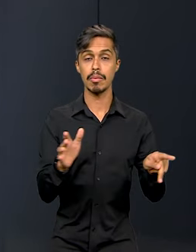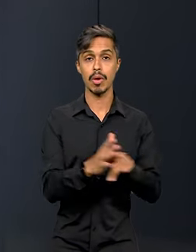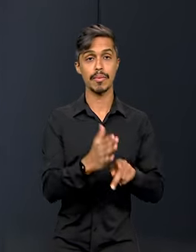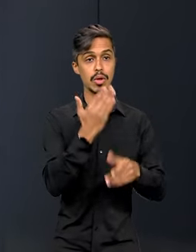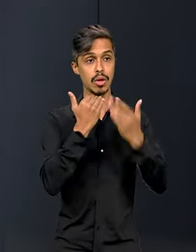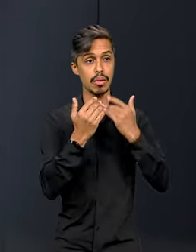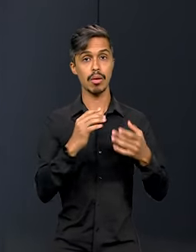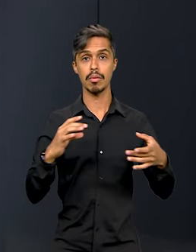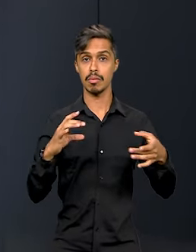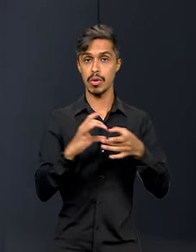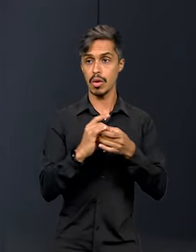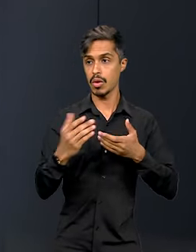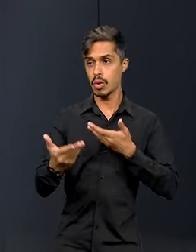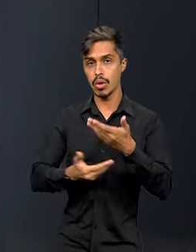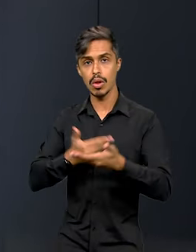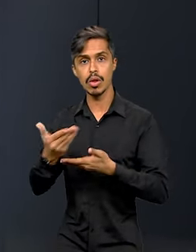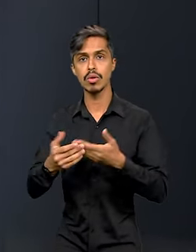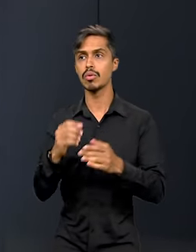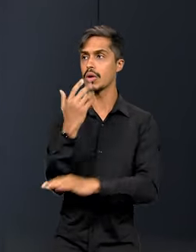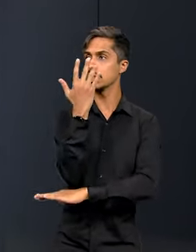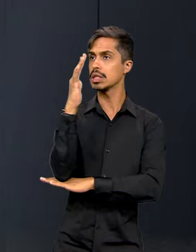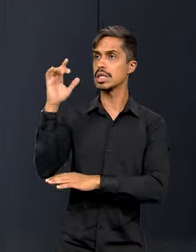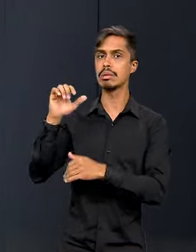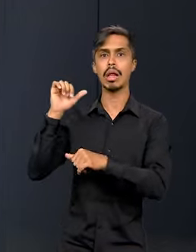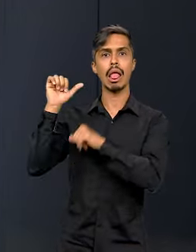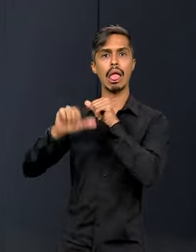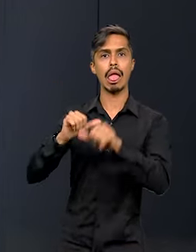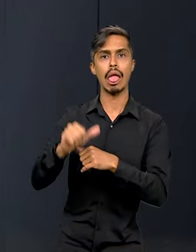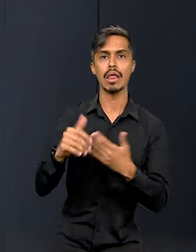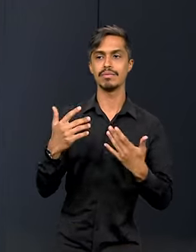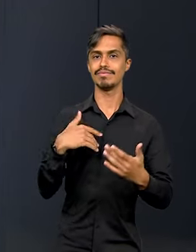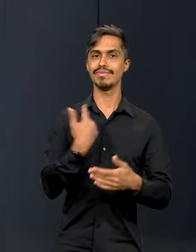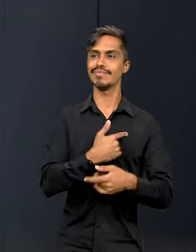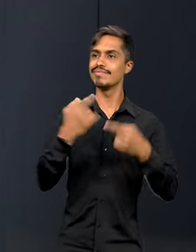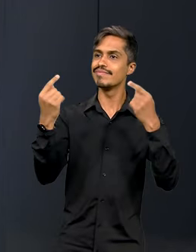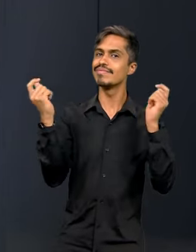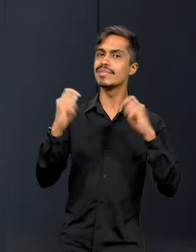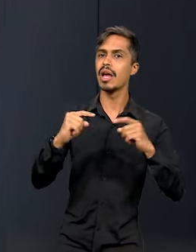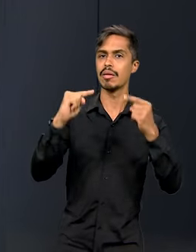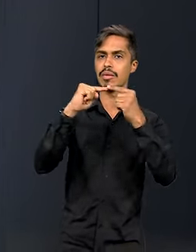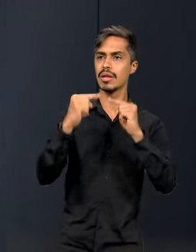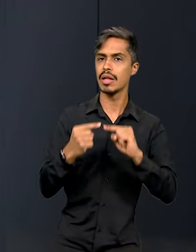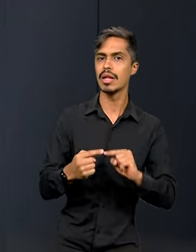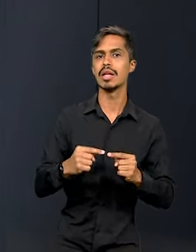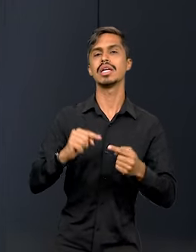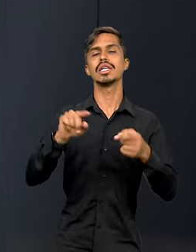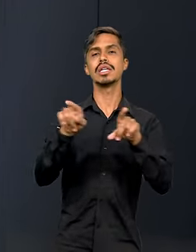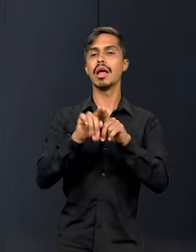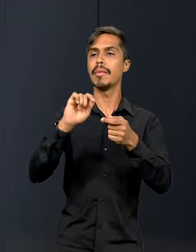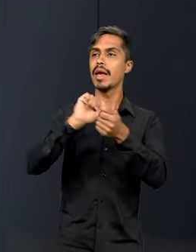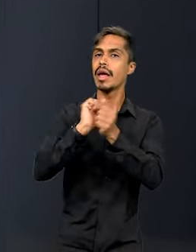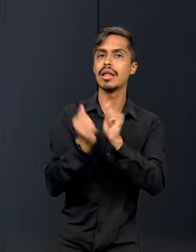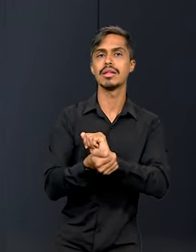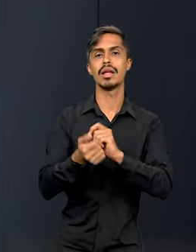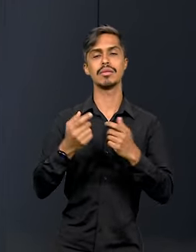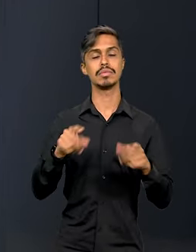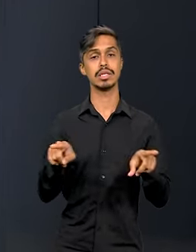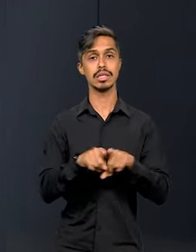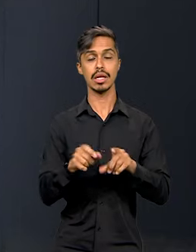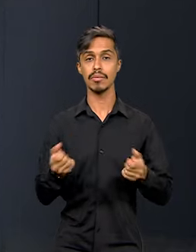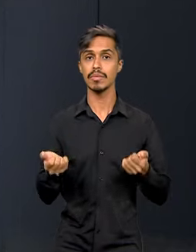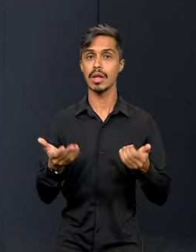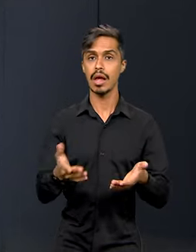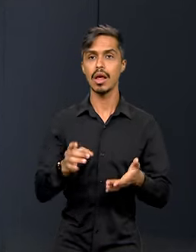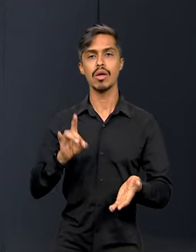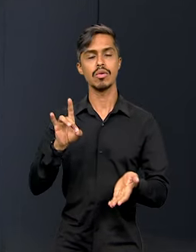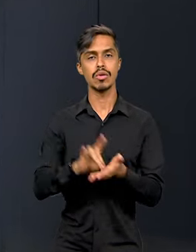alimentares podem dialogar com as mudanas climáticas né sendo uma oportunidade de nós nos adaptarmos como também